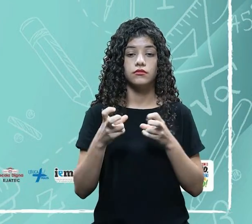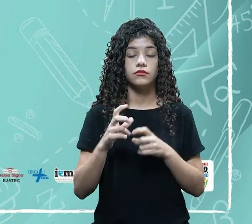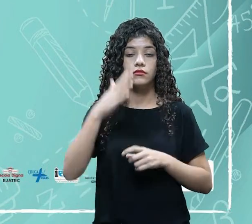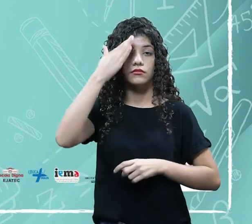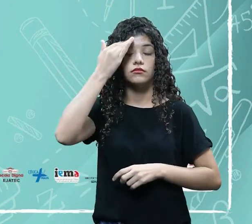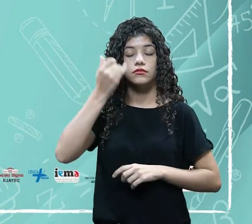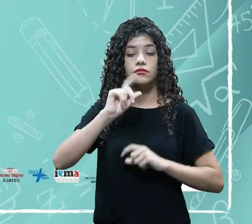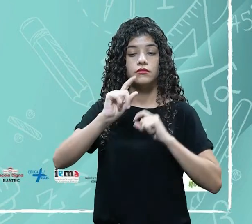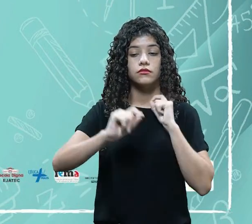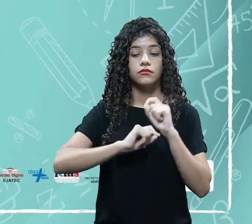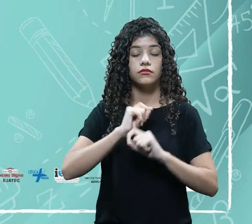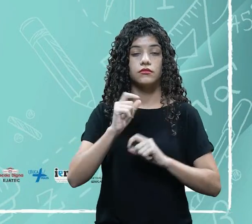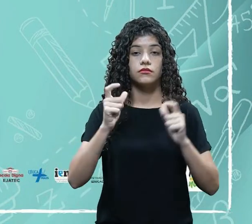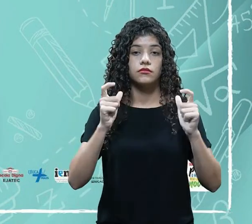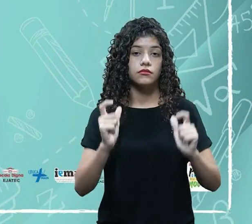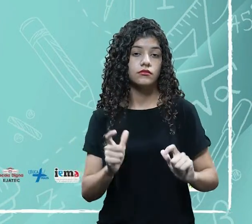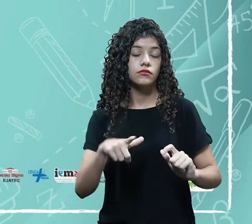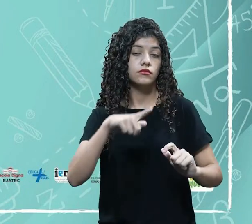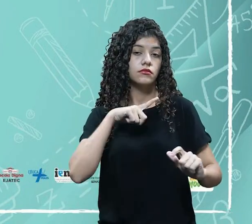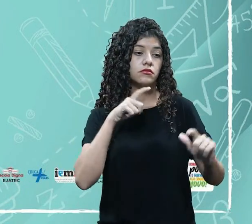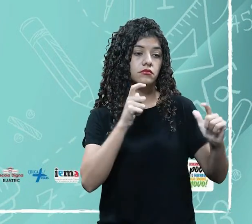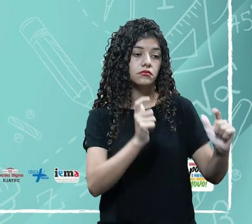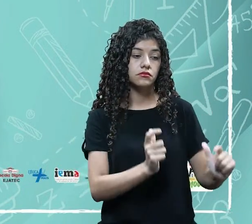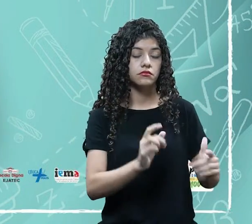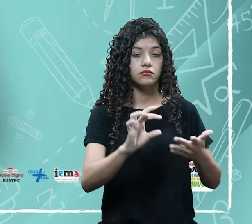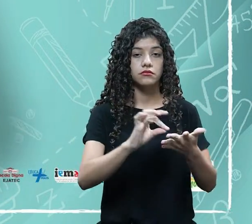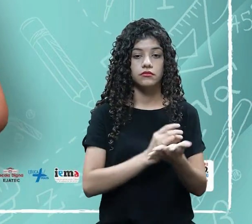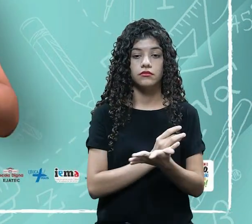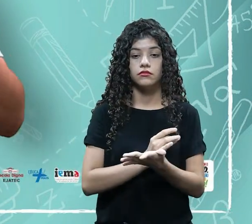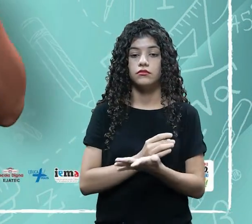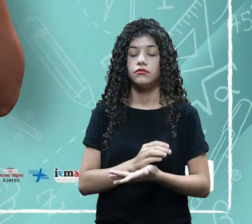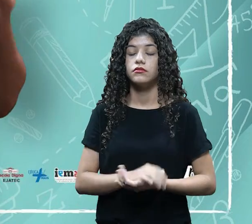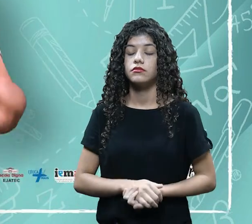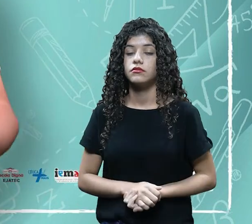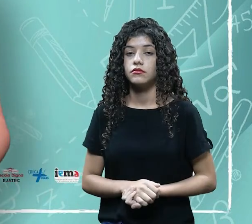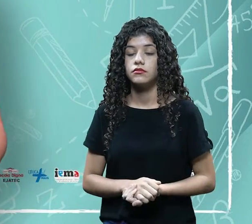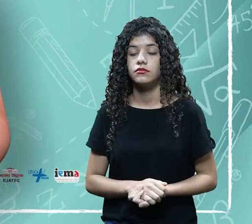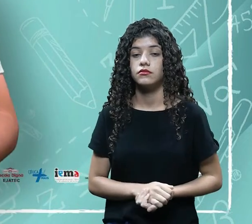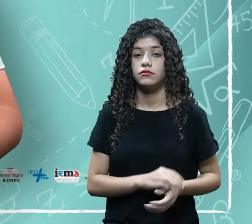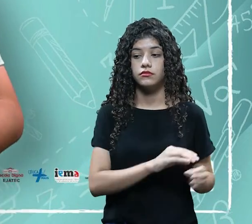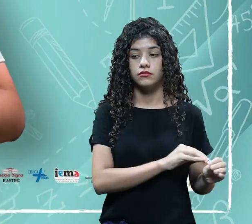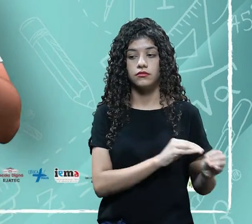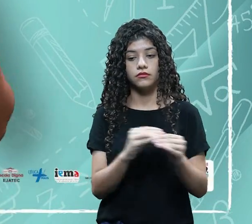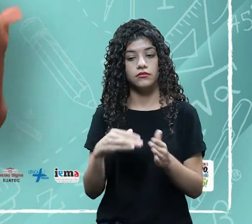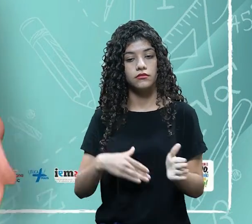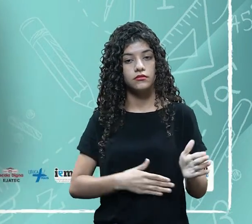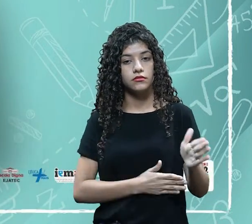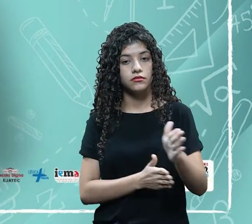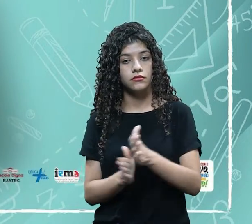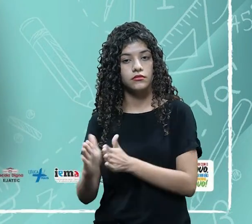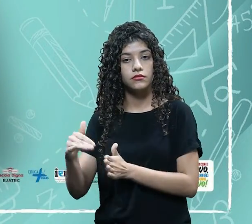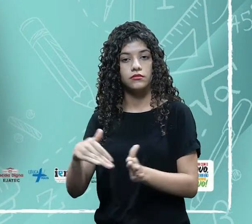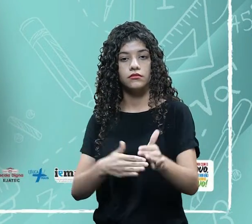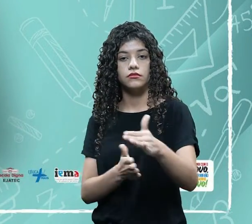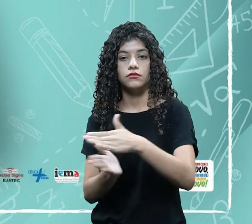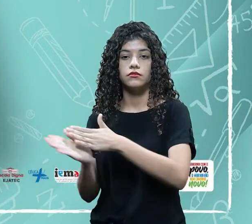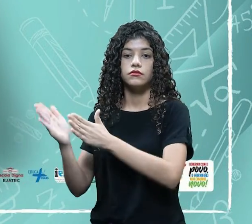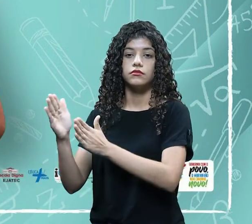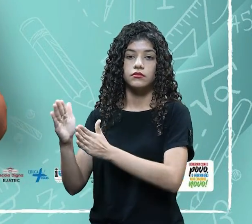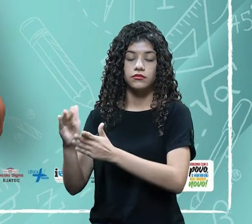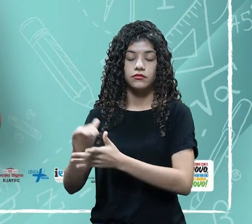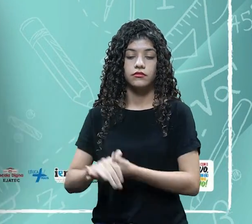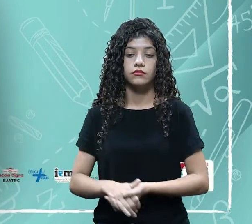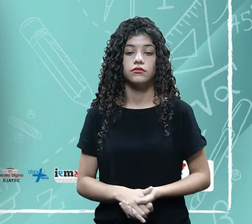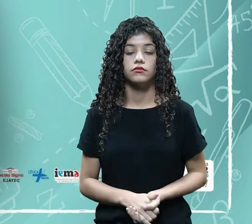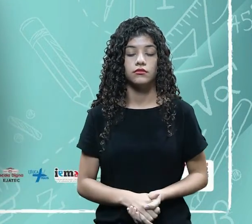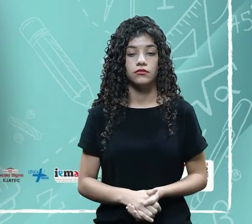eu consigo saber aonde está o documento, aonde o documento esteve pela última vez, né? Aonde